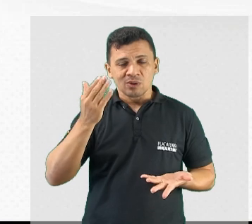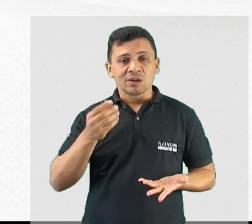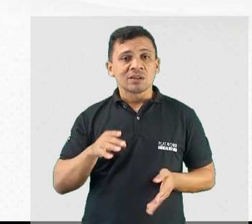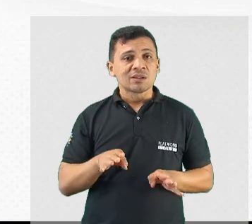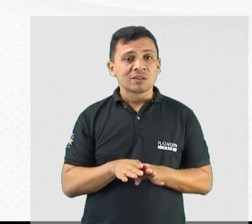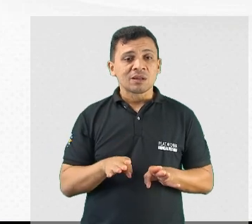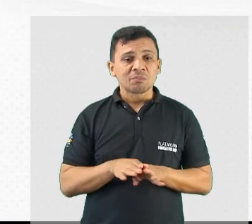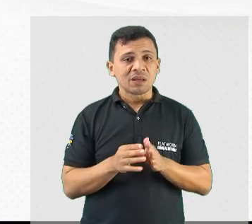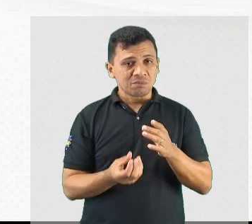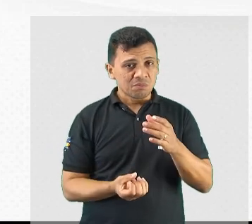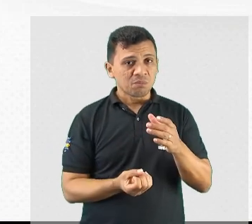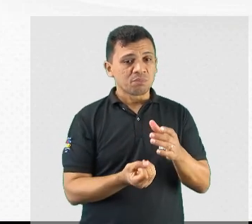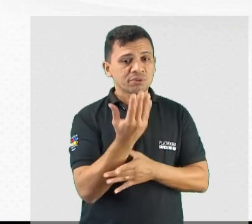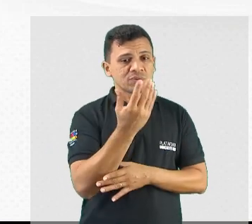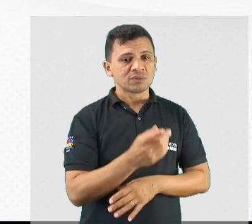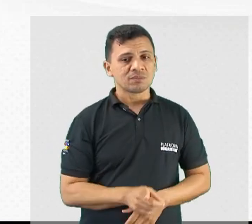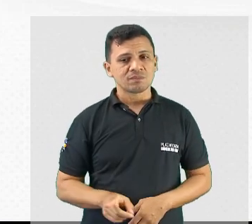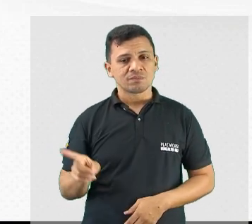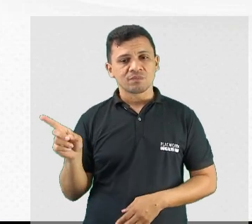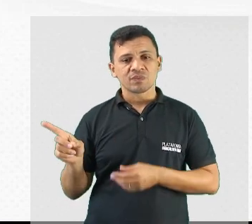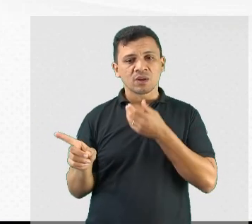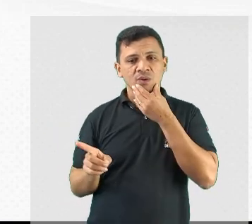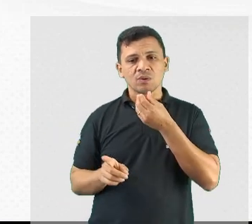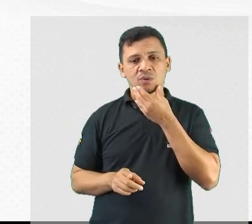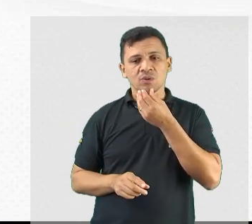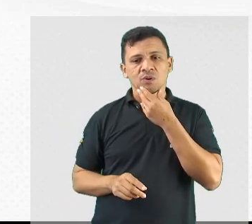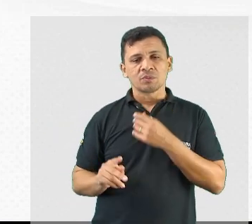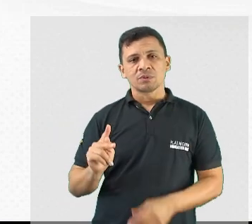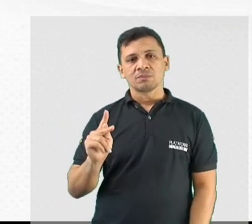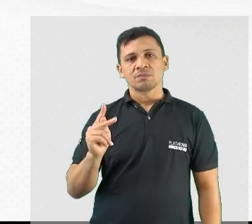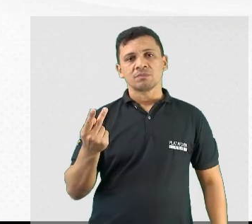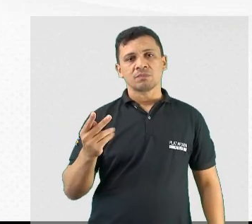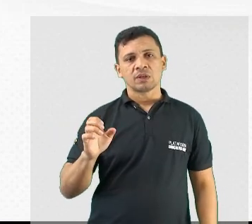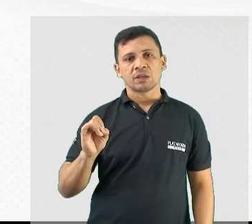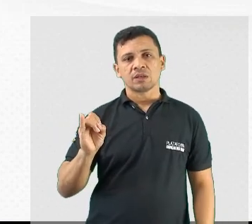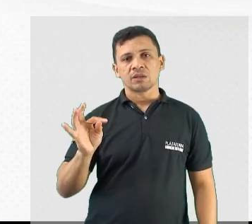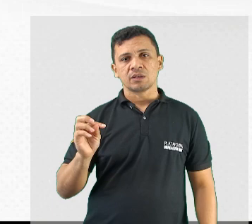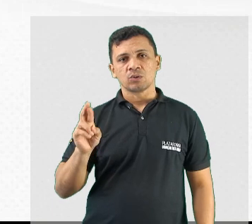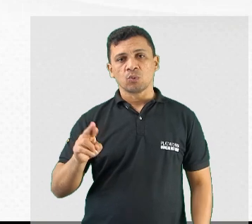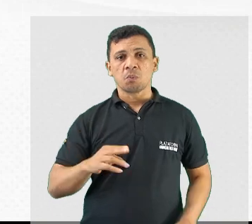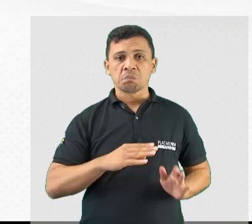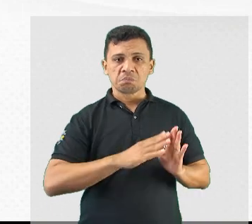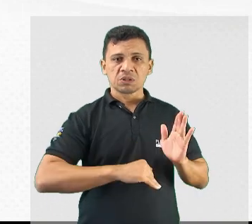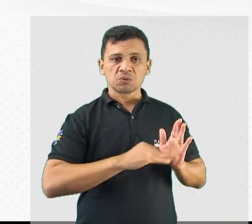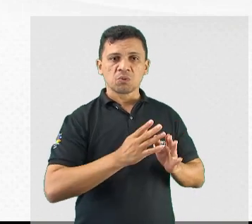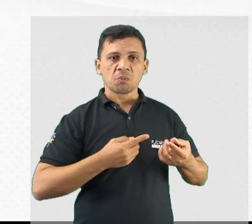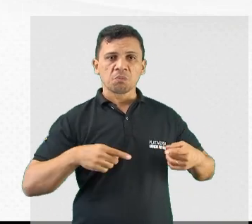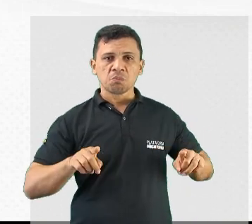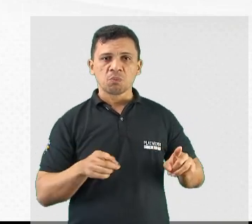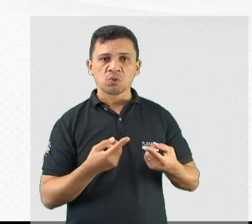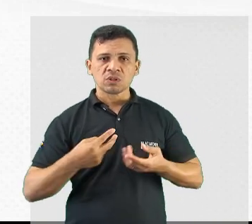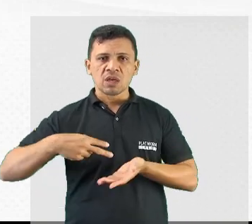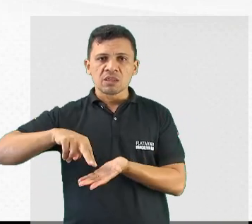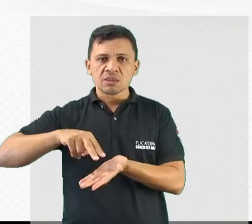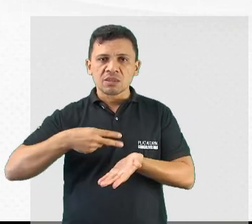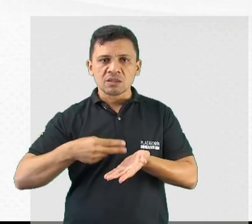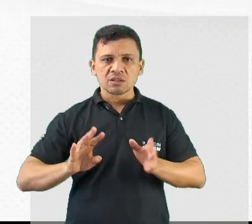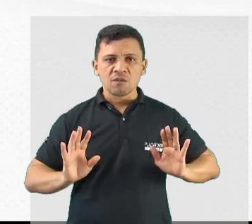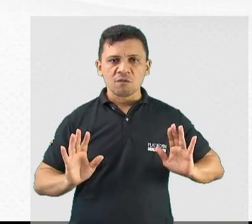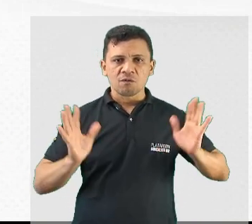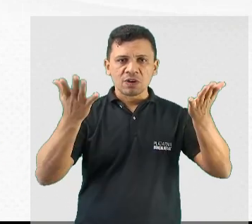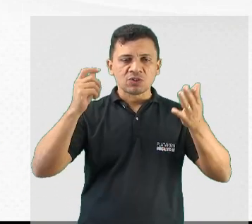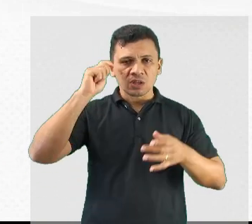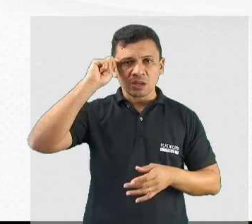eles produziram. Um deles é Heitor dos Prazeres, músico e pintor, né, que representou as festas e danças negras na década